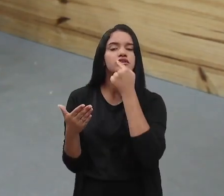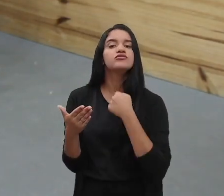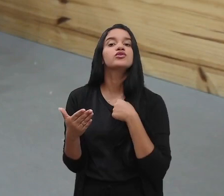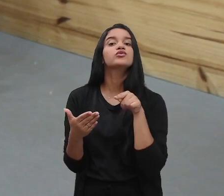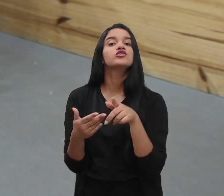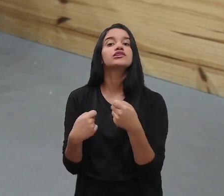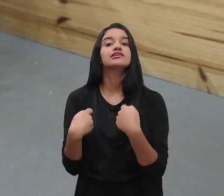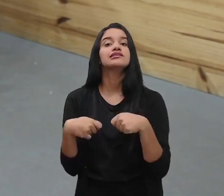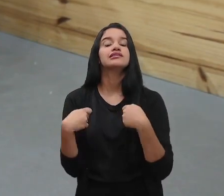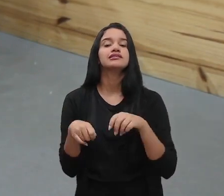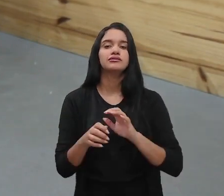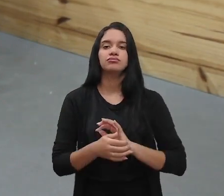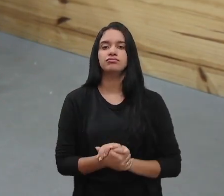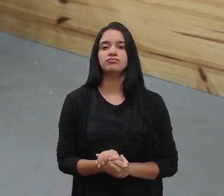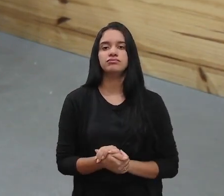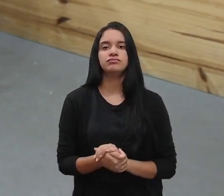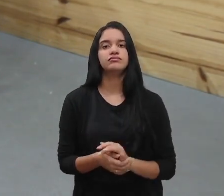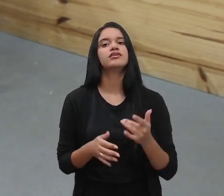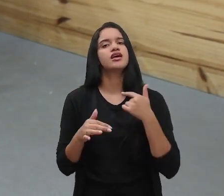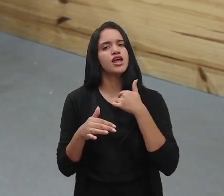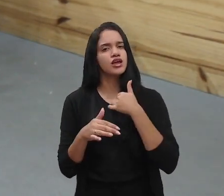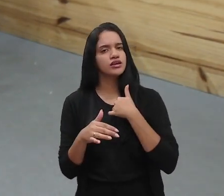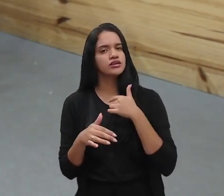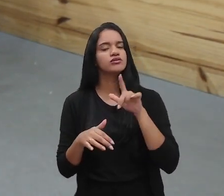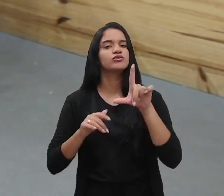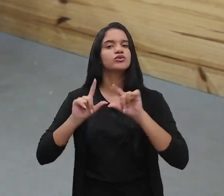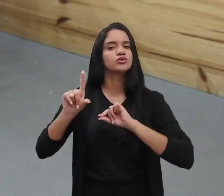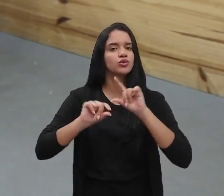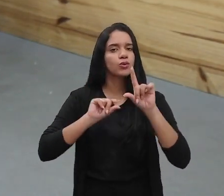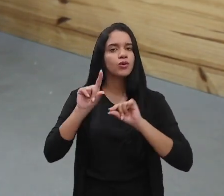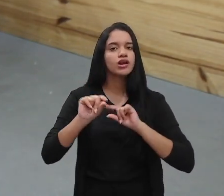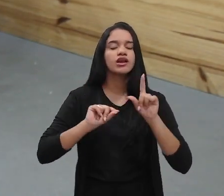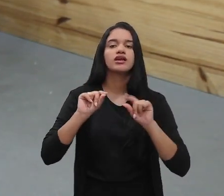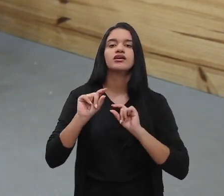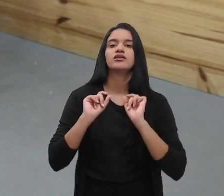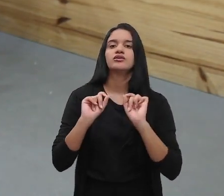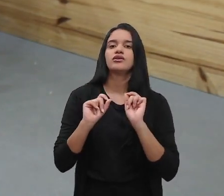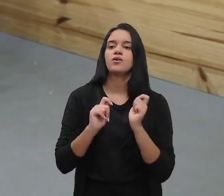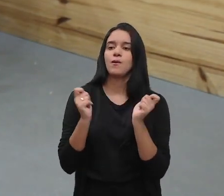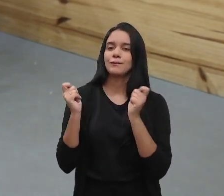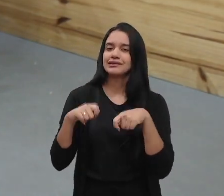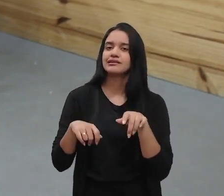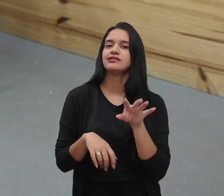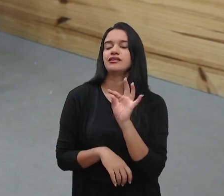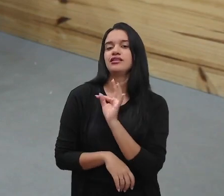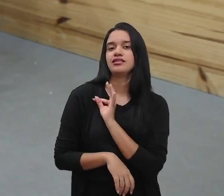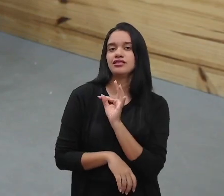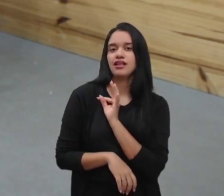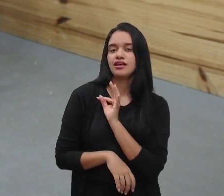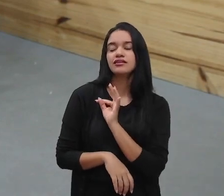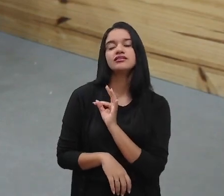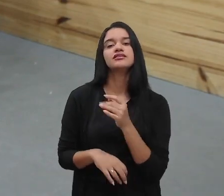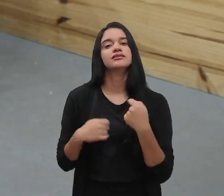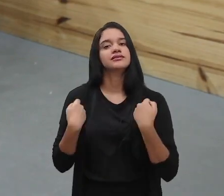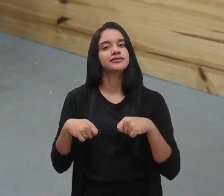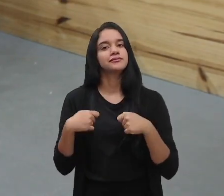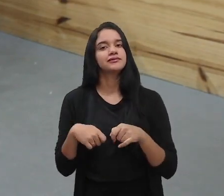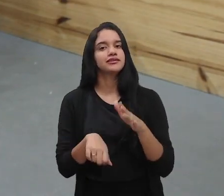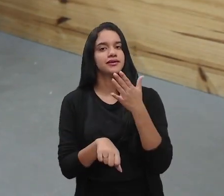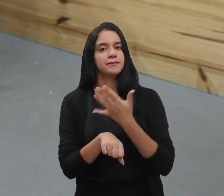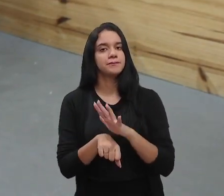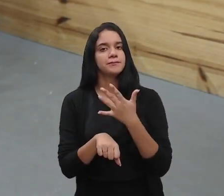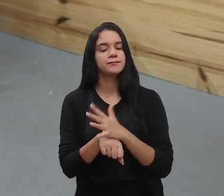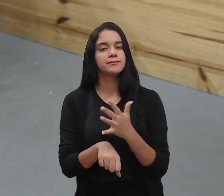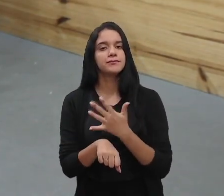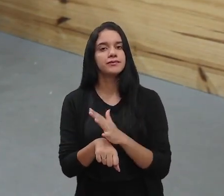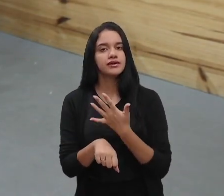necessita. E aí eu vou traçar, através de competências técnicas que a gente precisa colocar em prática num